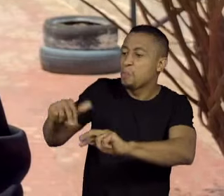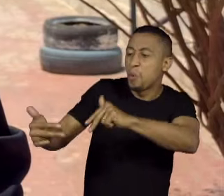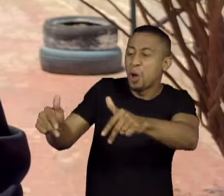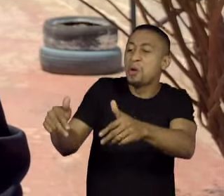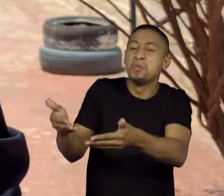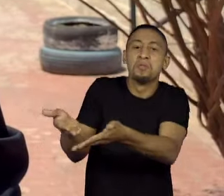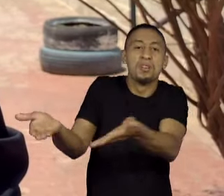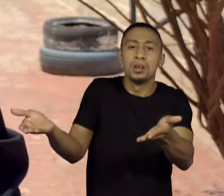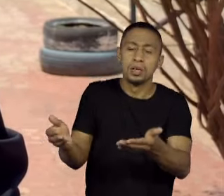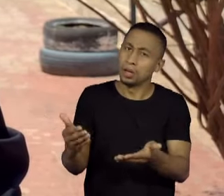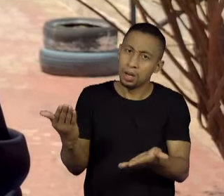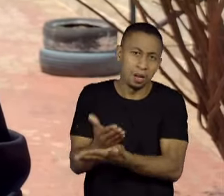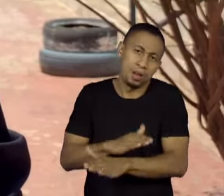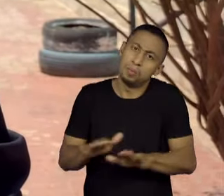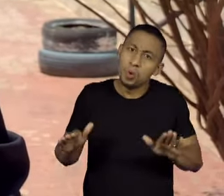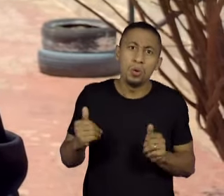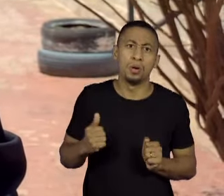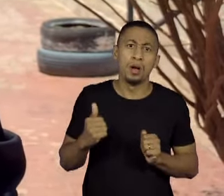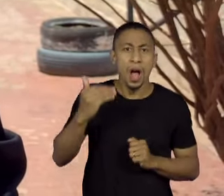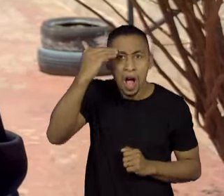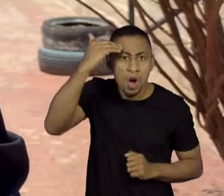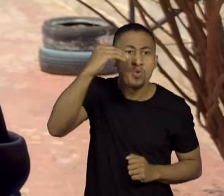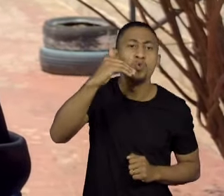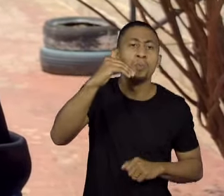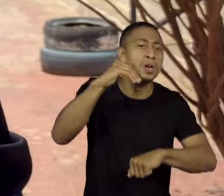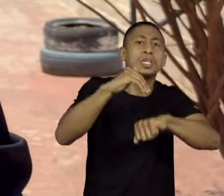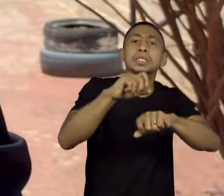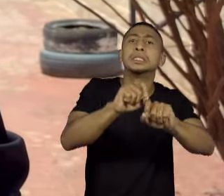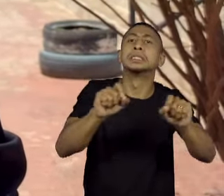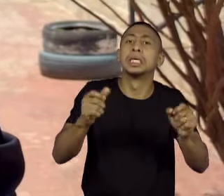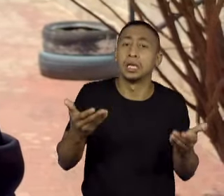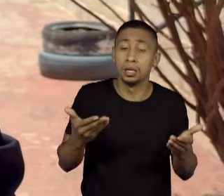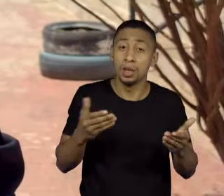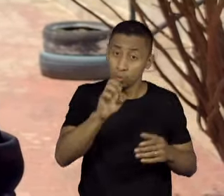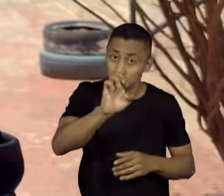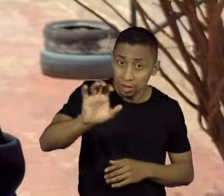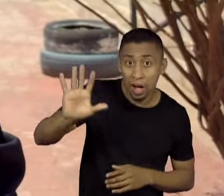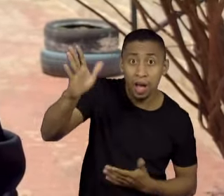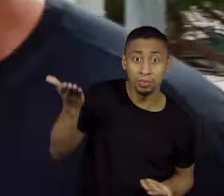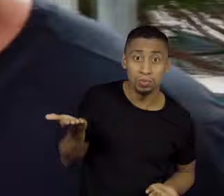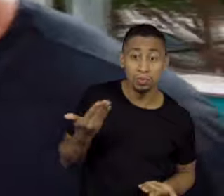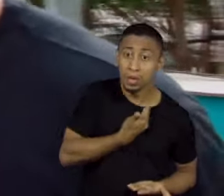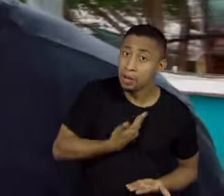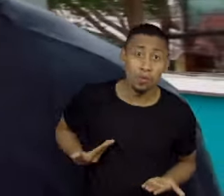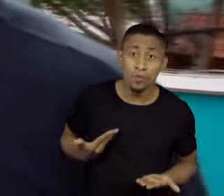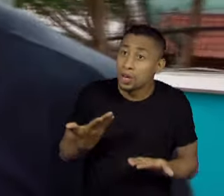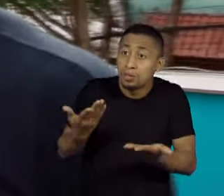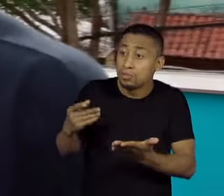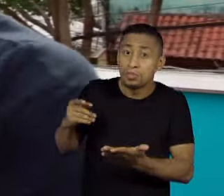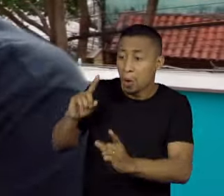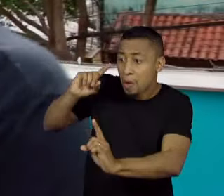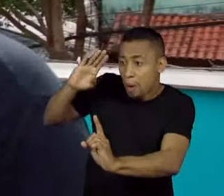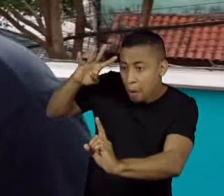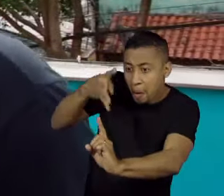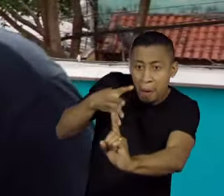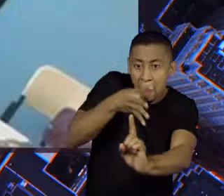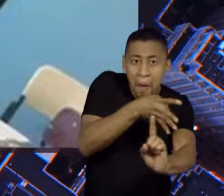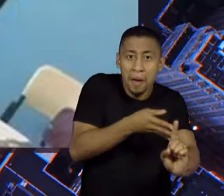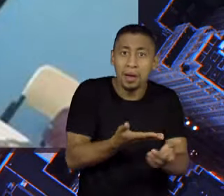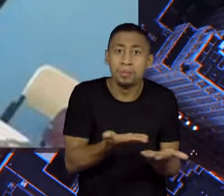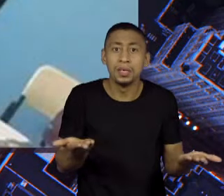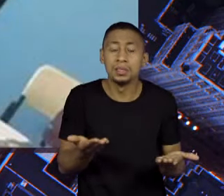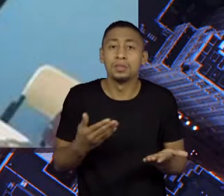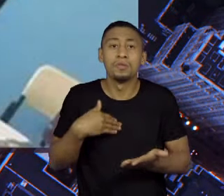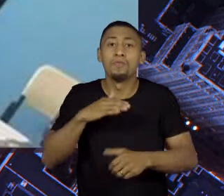puni-los. A culpa toda é do Estado, que não dá estrutura, mas gosta de dar o apontamento. Danilo Oliveira, tio de